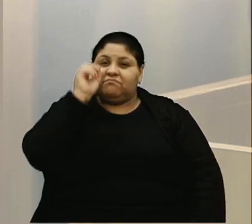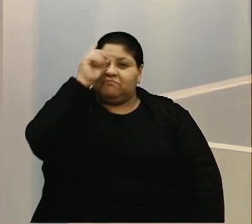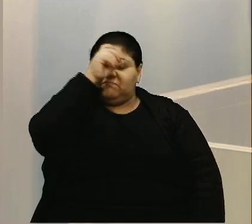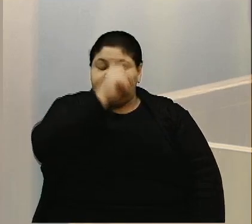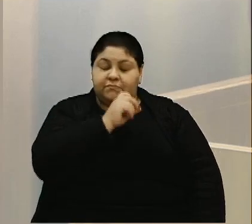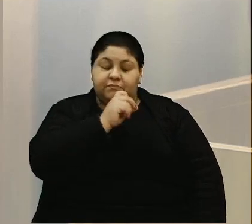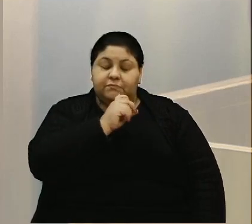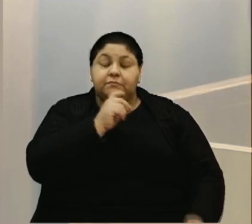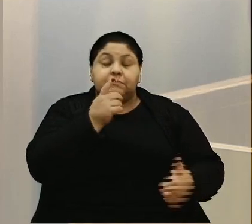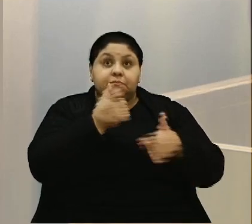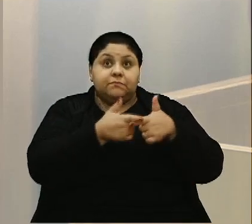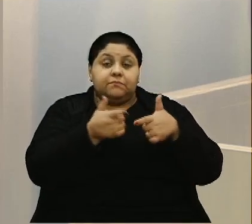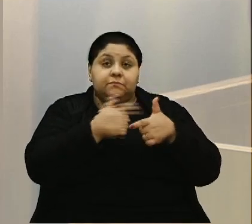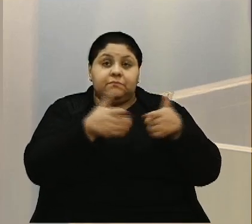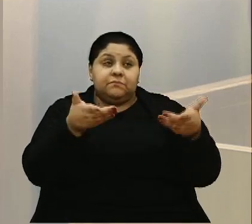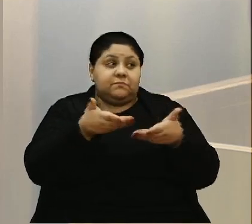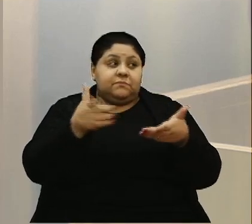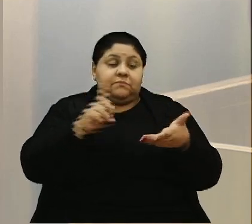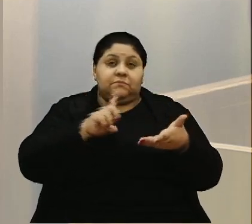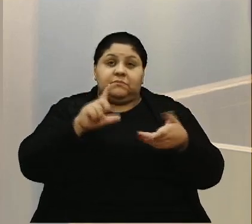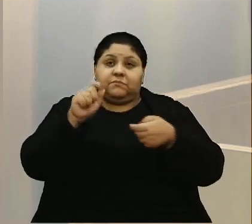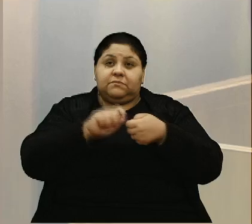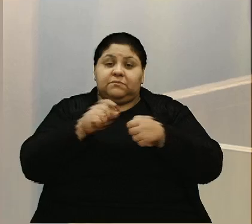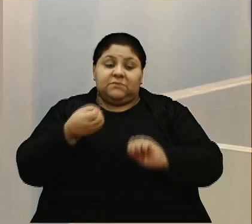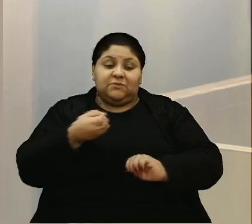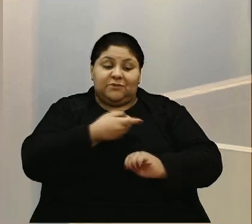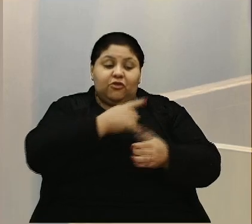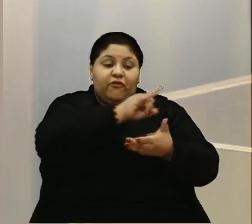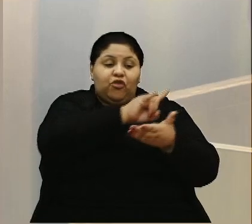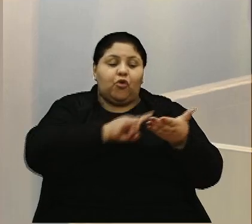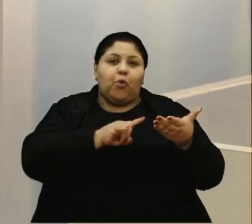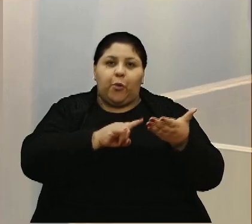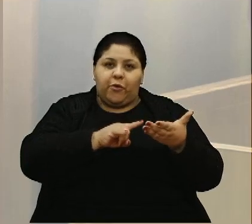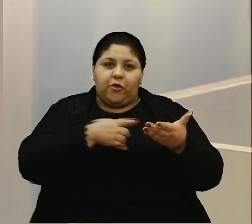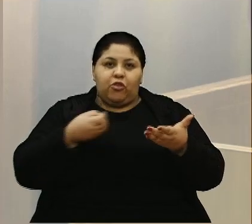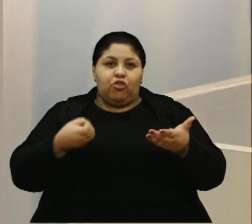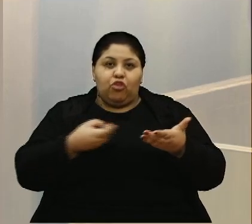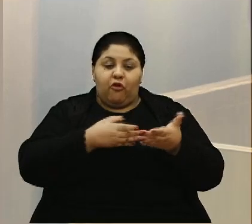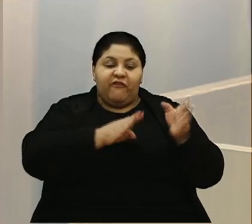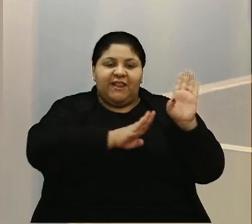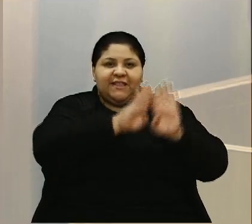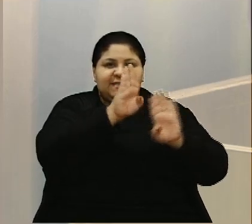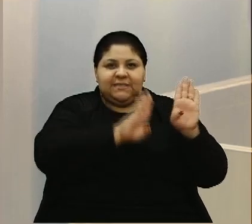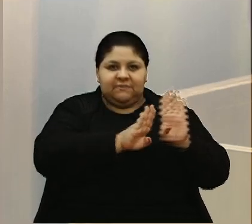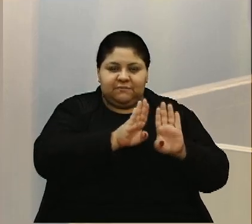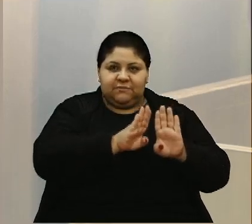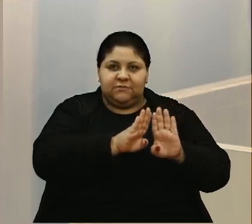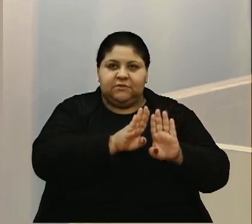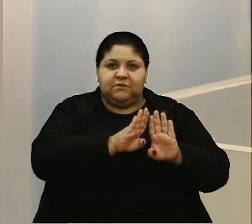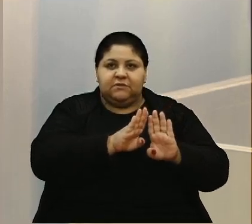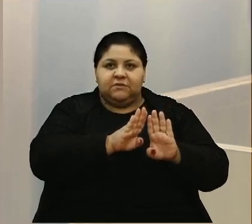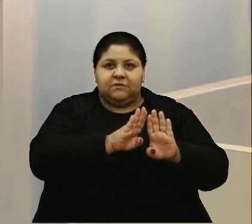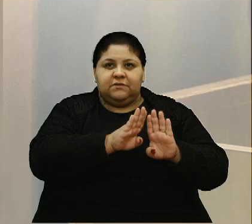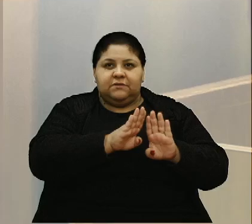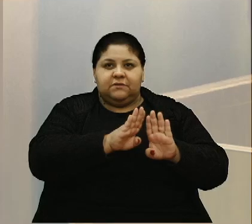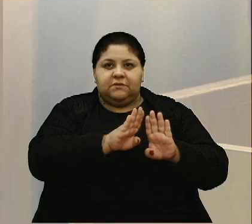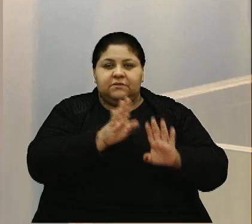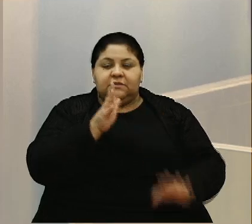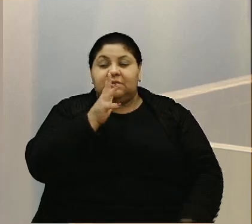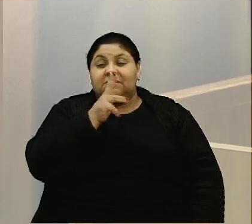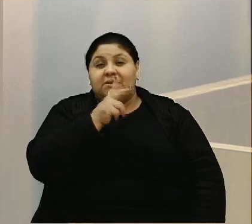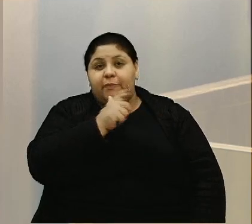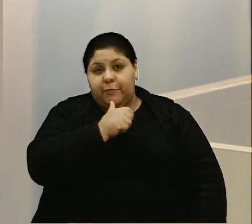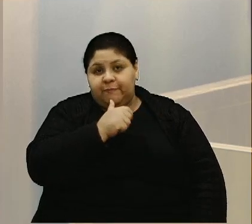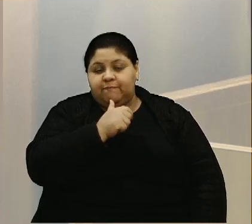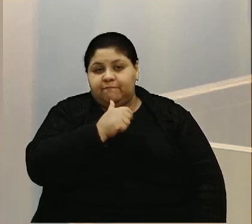situação, porque agora tem que fazer uma nova documentação, uma nova licitação. Isso ainda vai demorar.